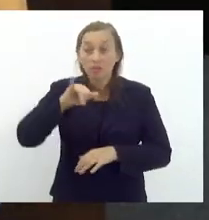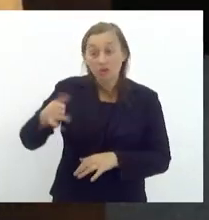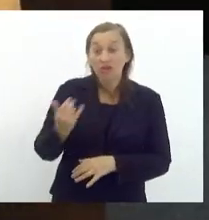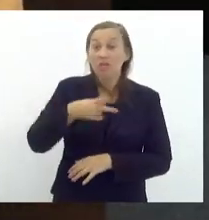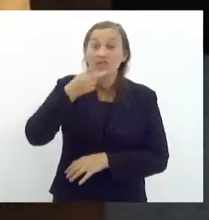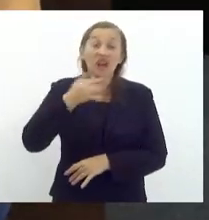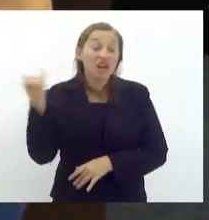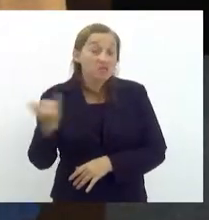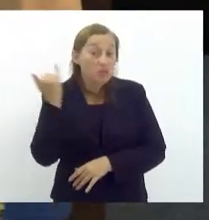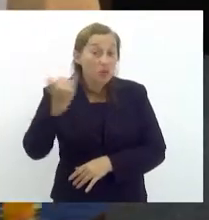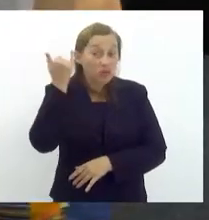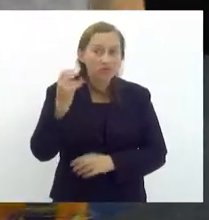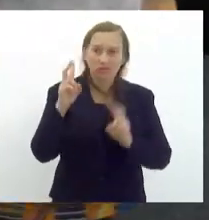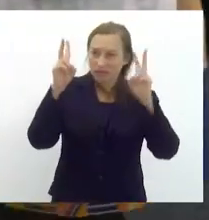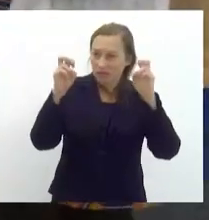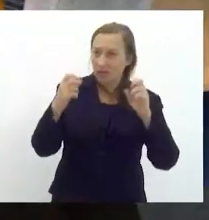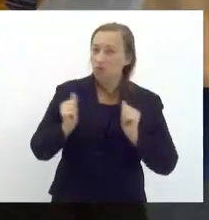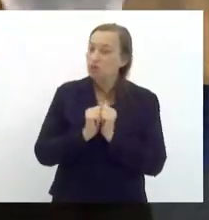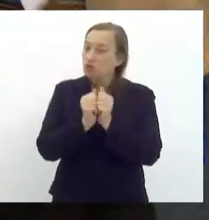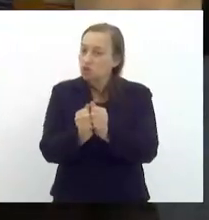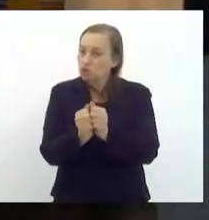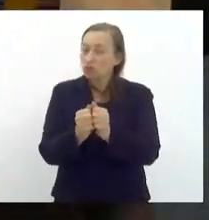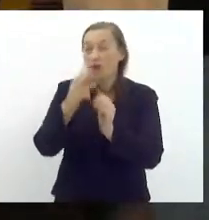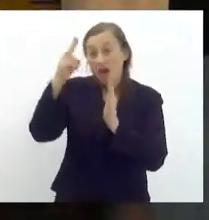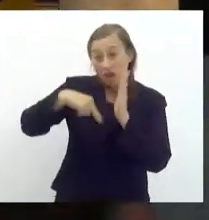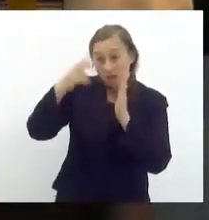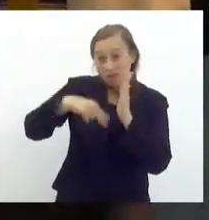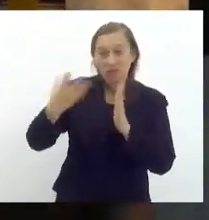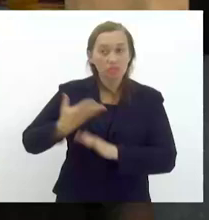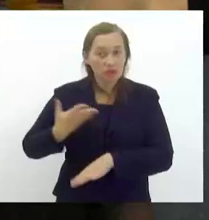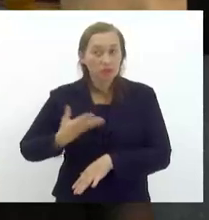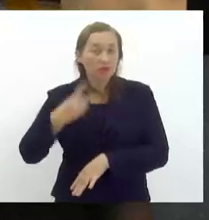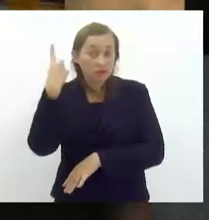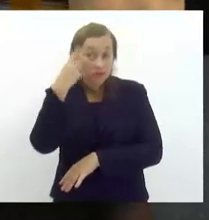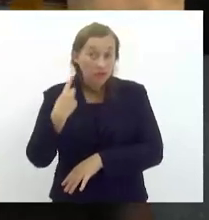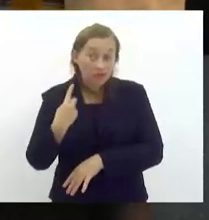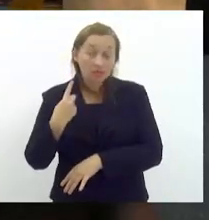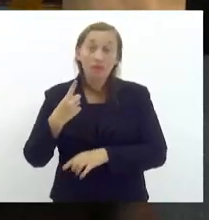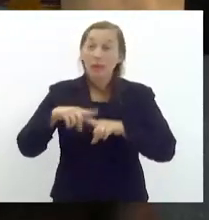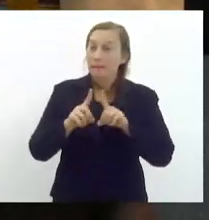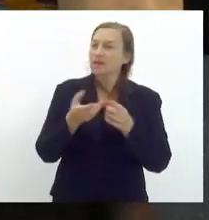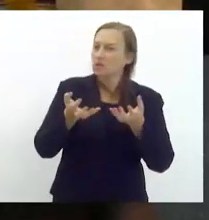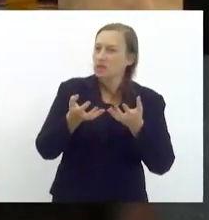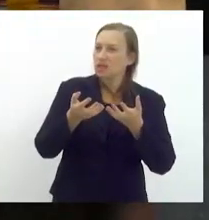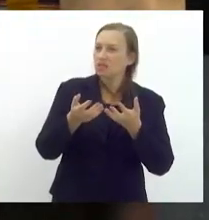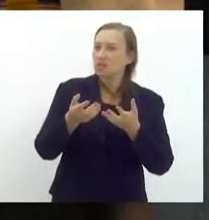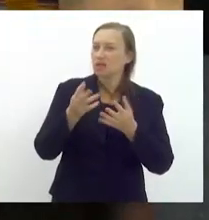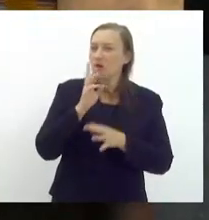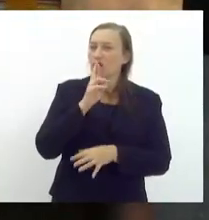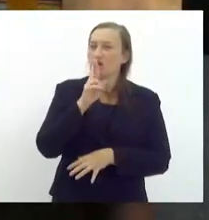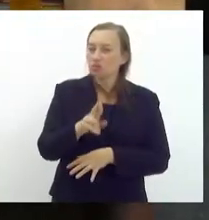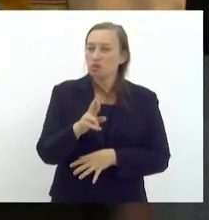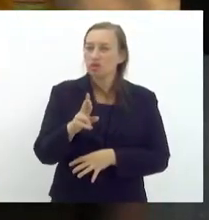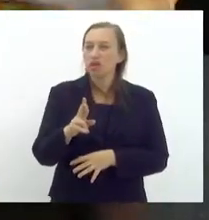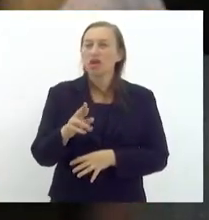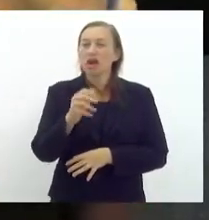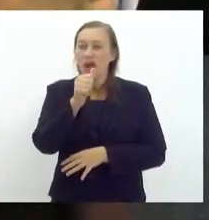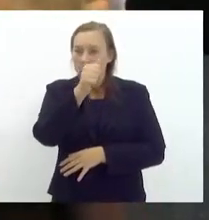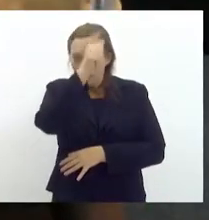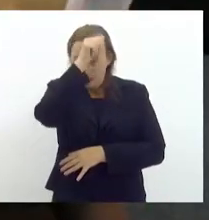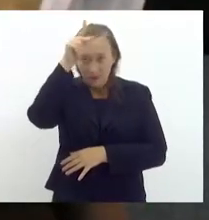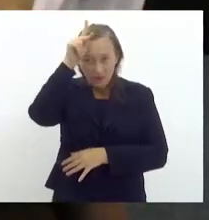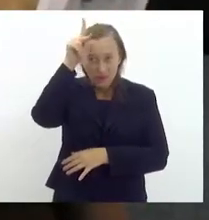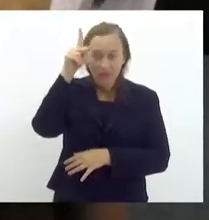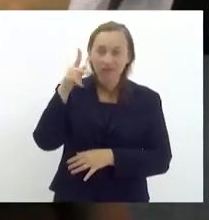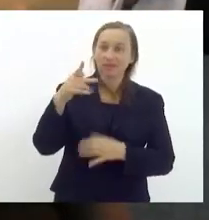dizer a importância desse tema eu me junto obviamente a leitura da minha companheira da Dani Monteiro mas queria mandar um recado à prefeitura de Petrópolis eu